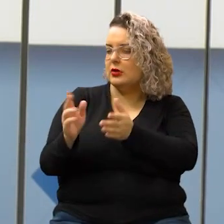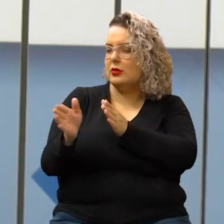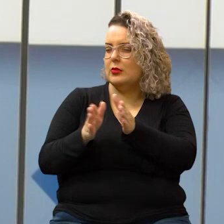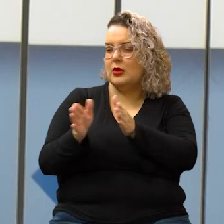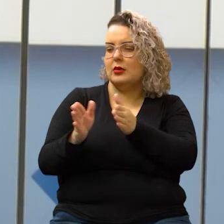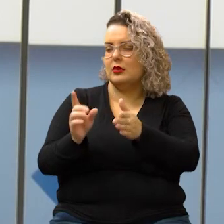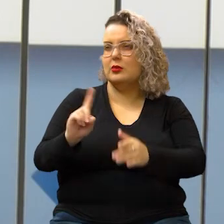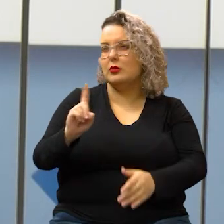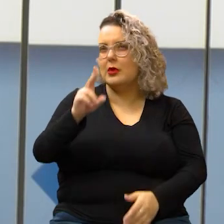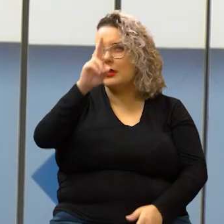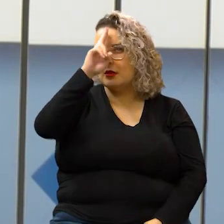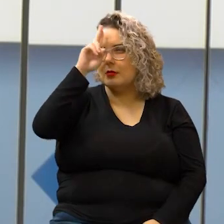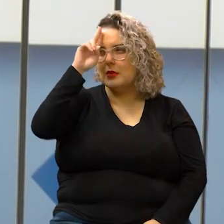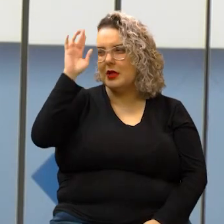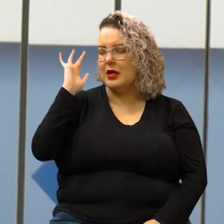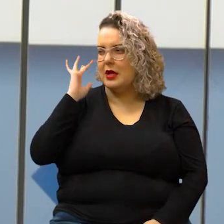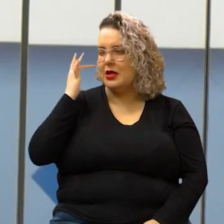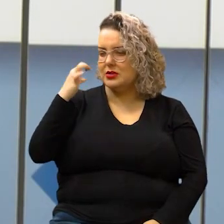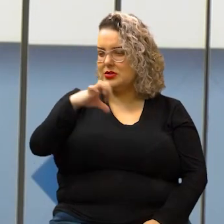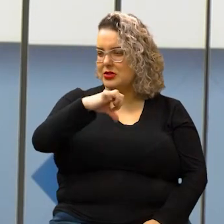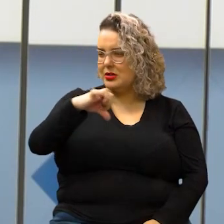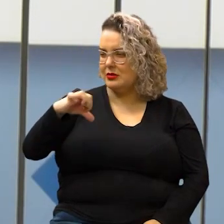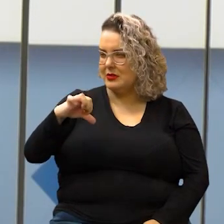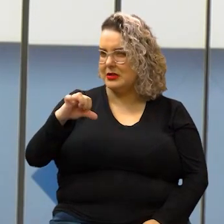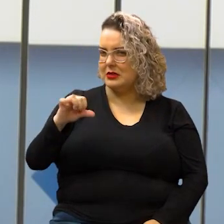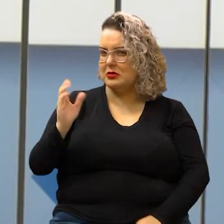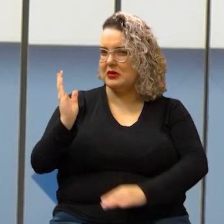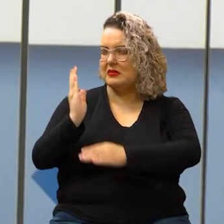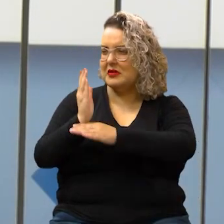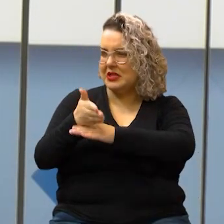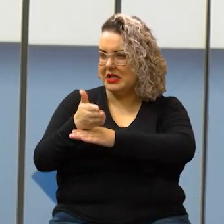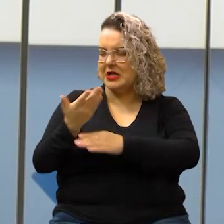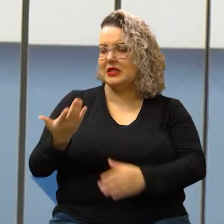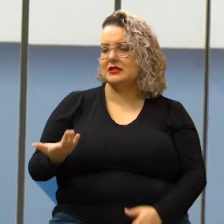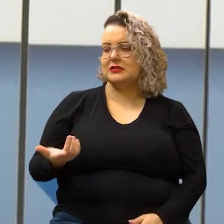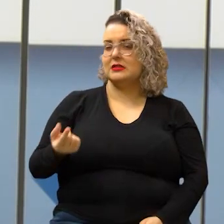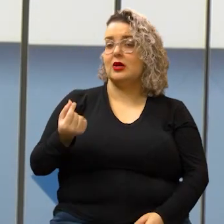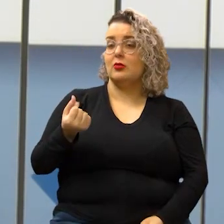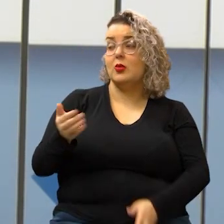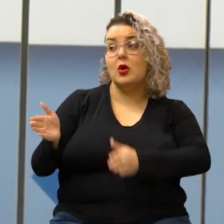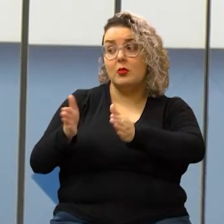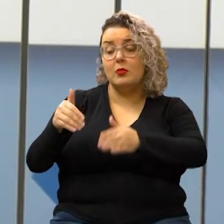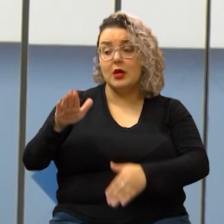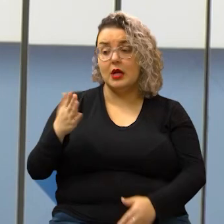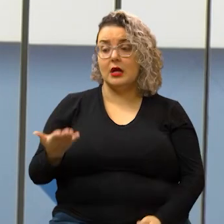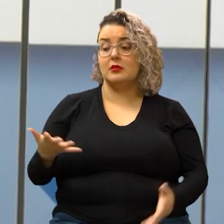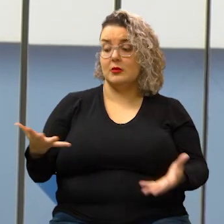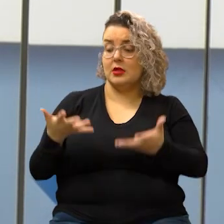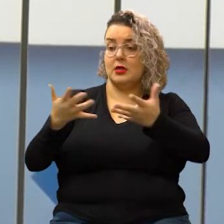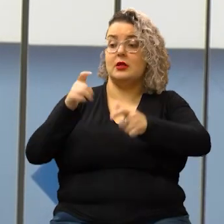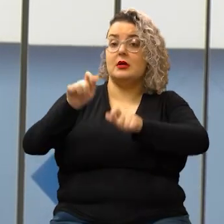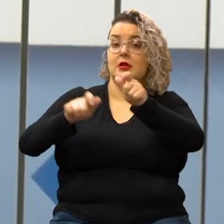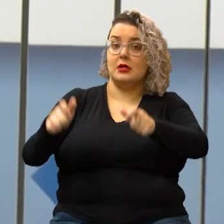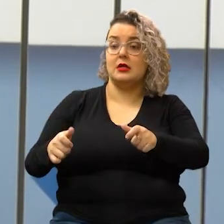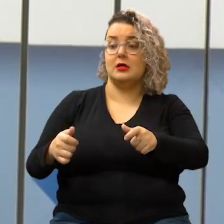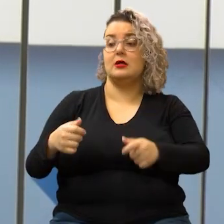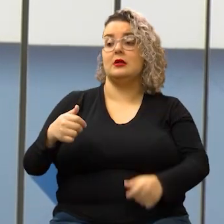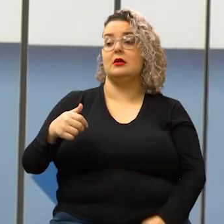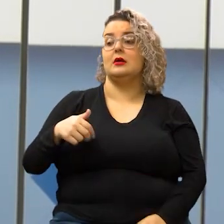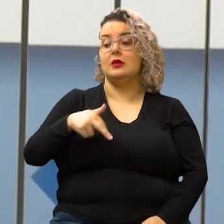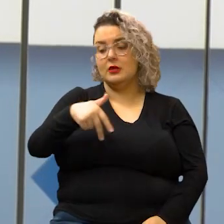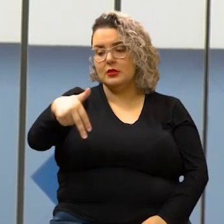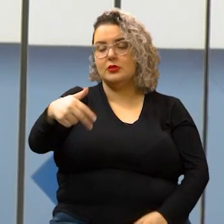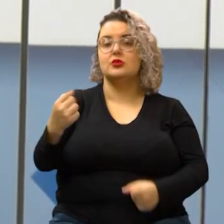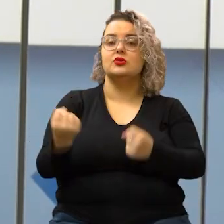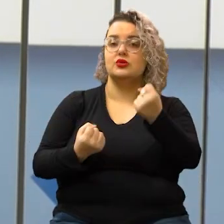não era nem a Uber, se eu não me engano, a 99, para colocar um preço mais acessível para estimular as pessoas a irem